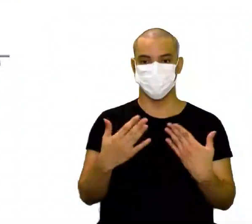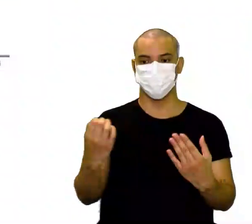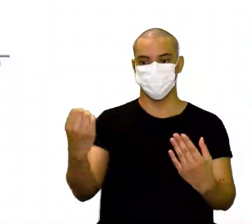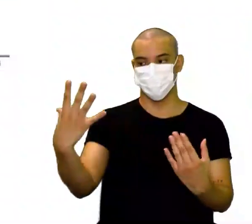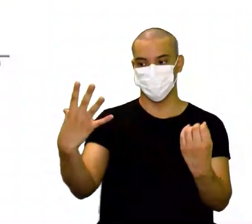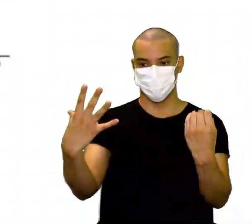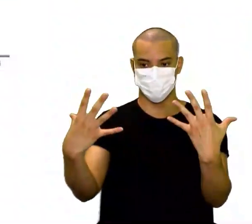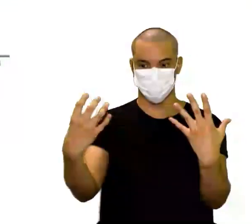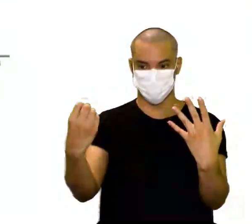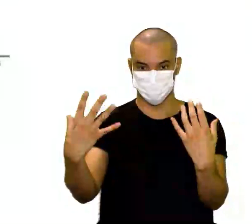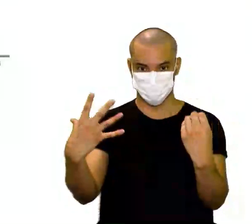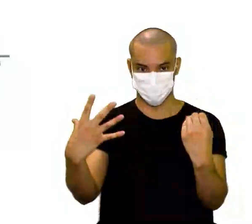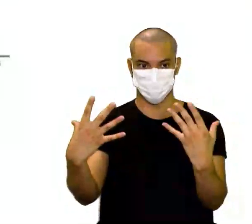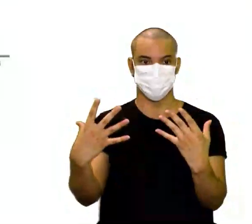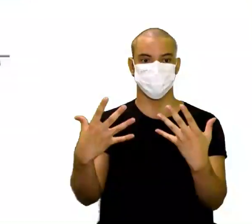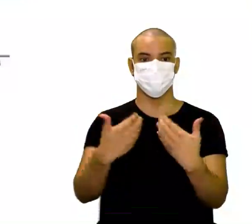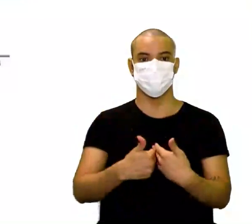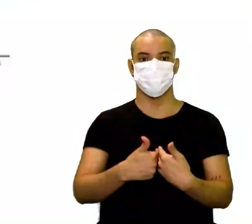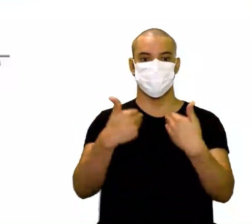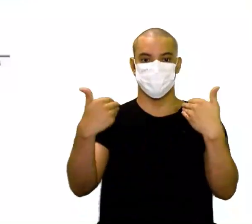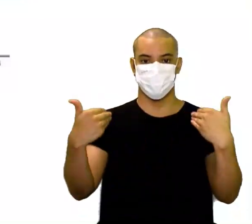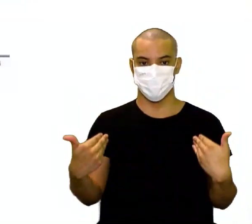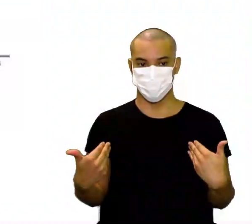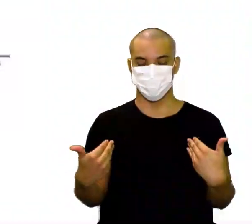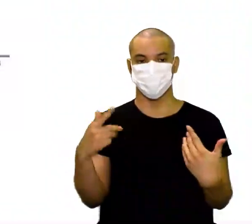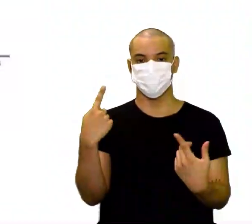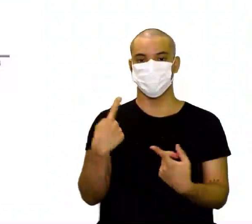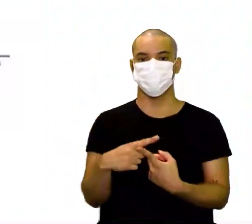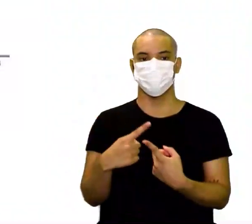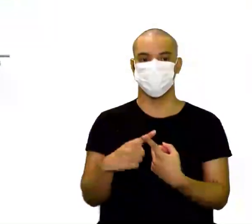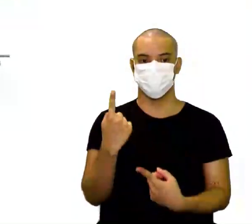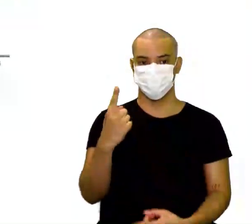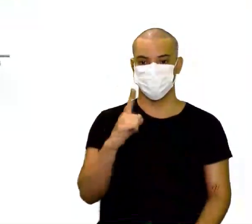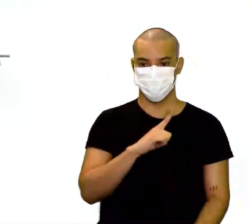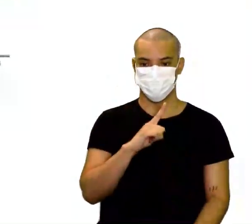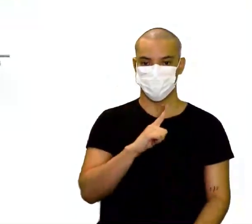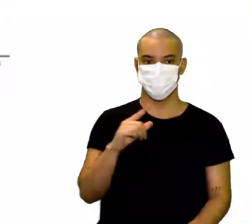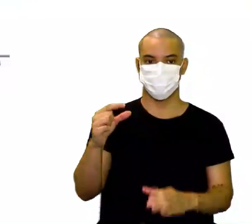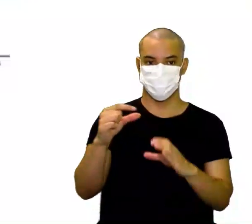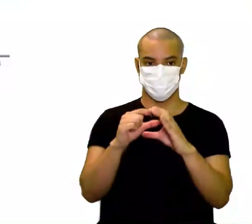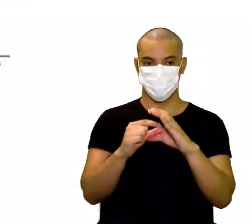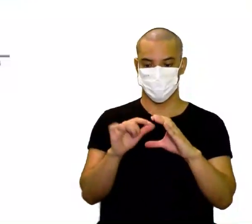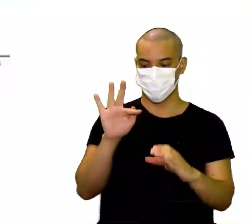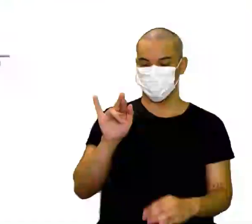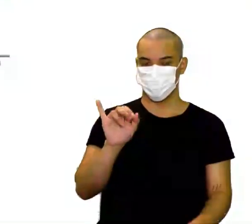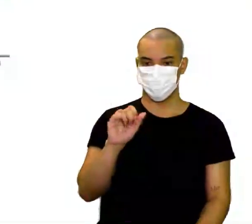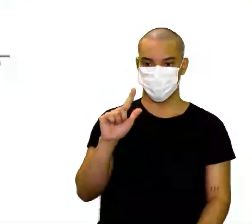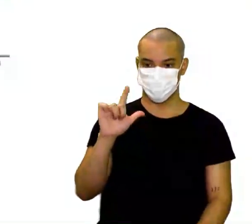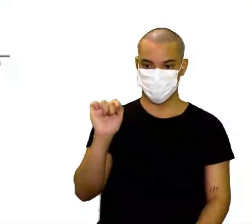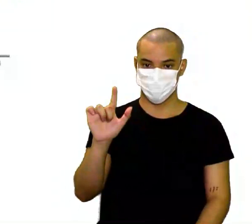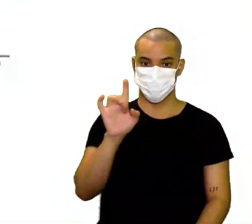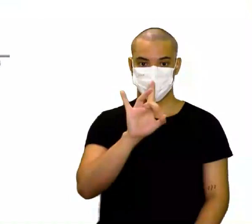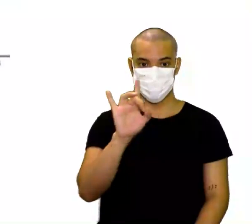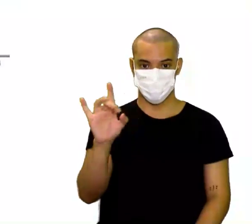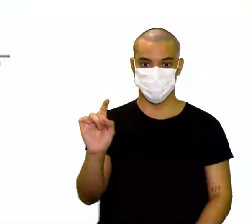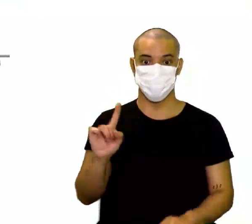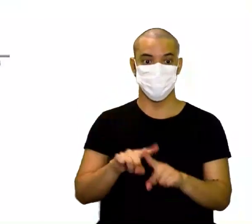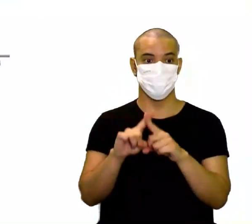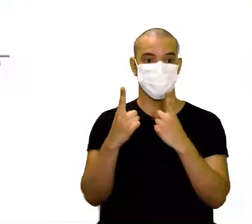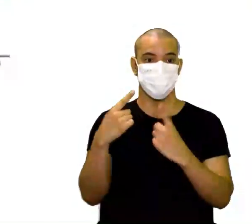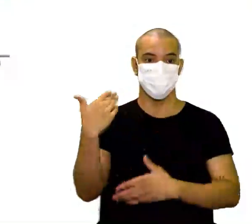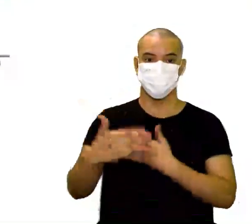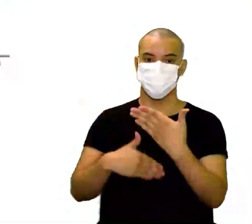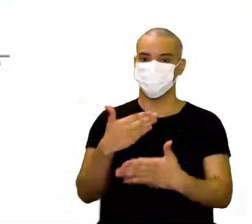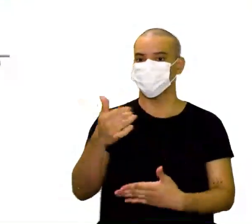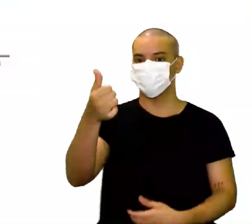são ligados separadamente com um fusível para cada um, mas após um